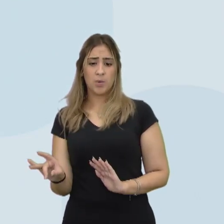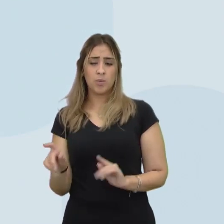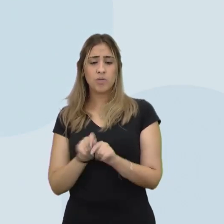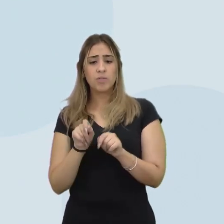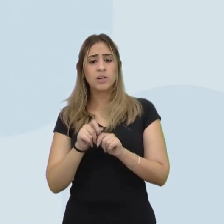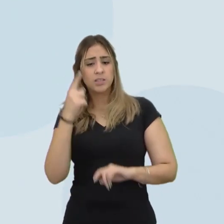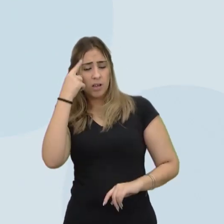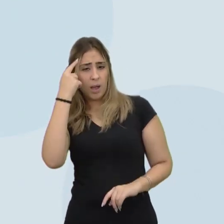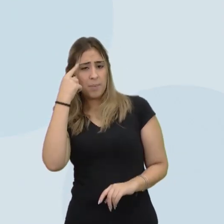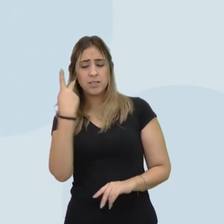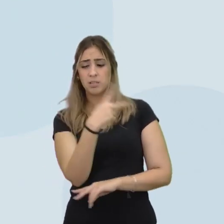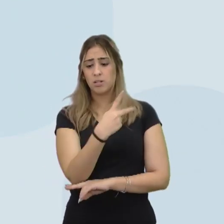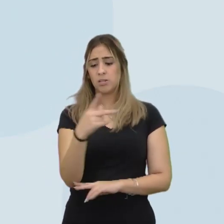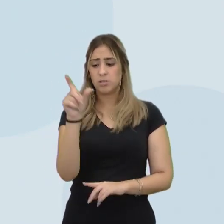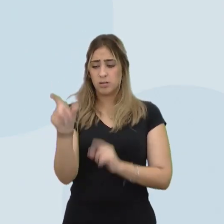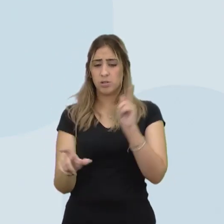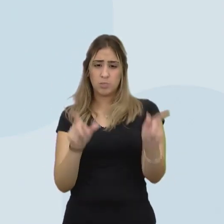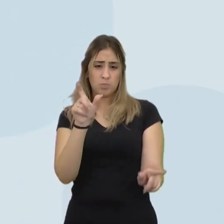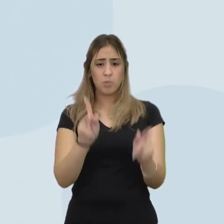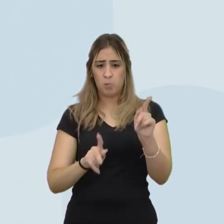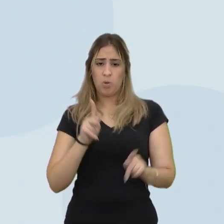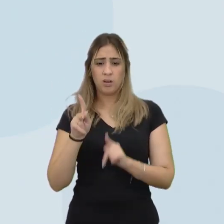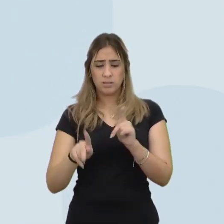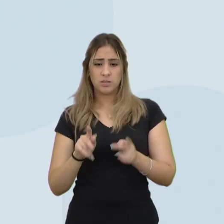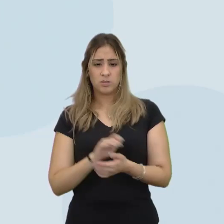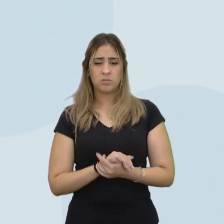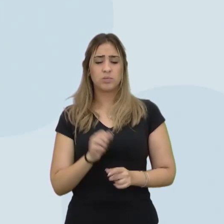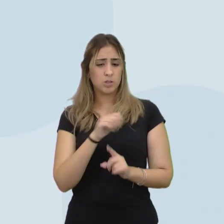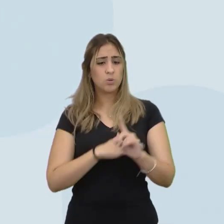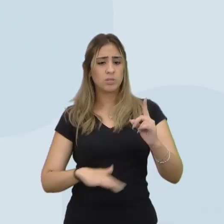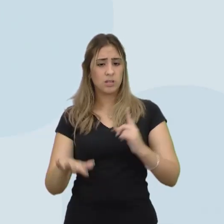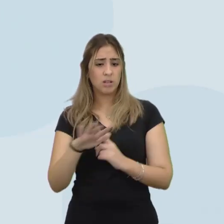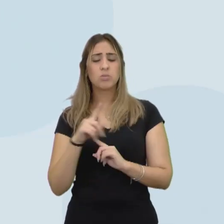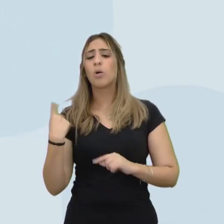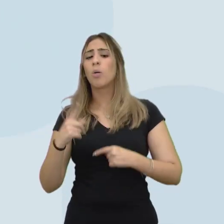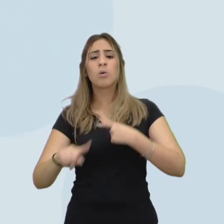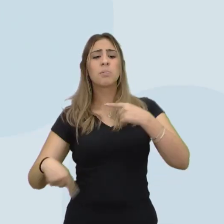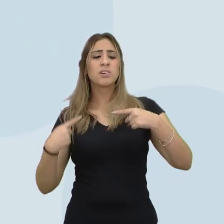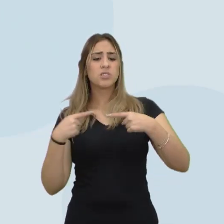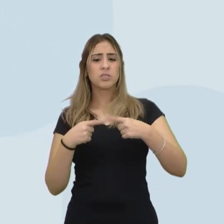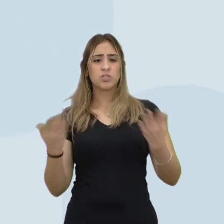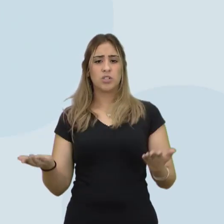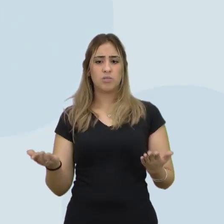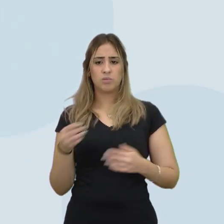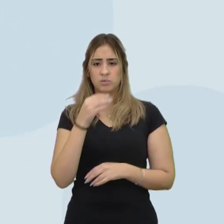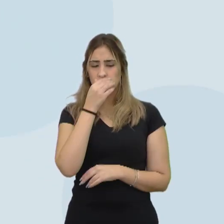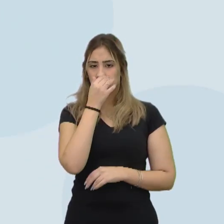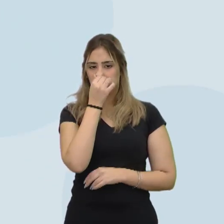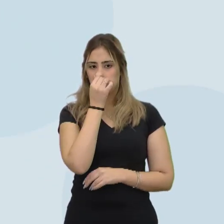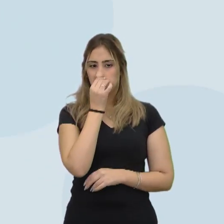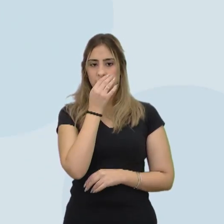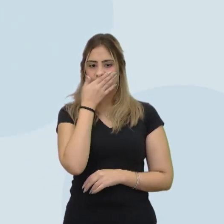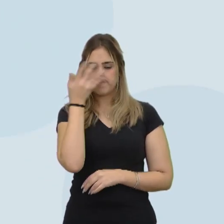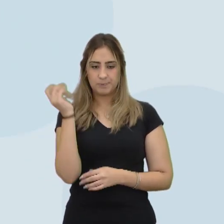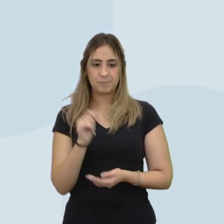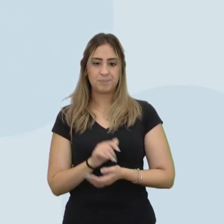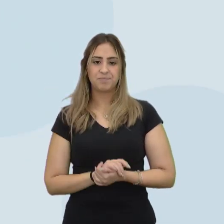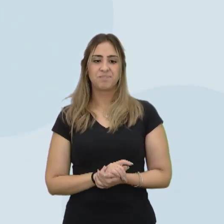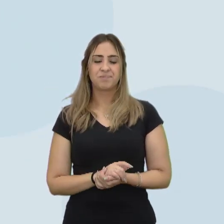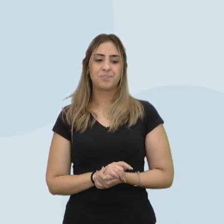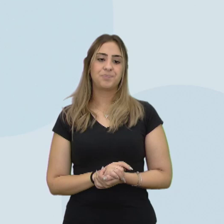cabeça do resto da sociedade. Qual é o objetivo de segregar? Anderson, lê para nós aqui.